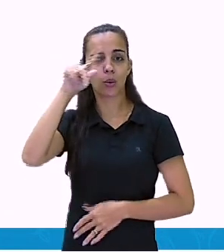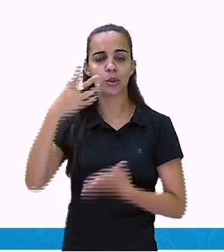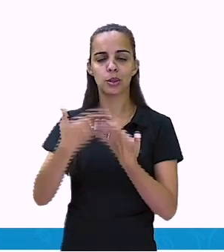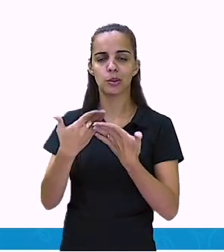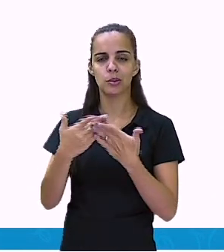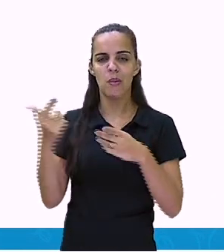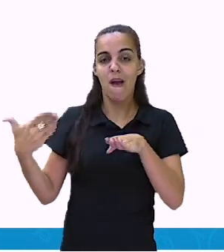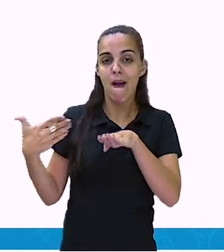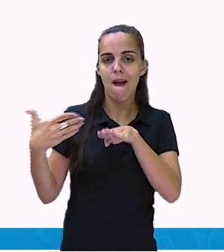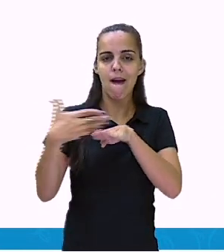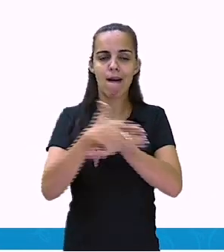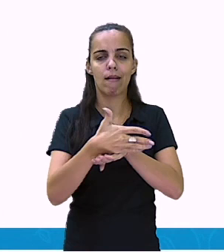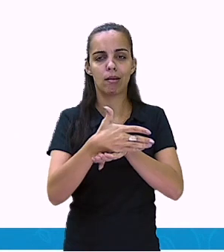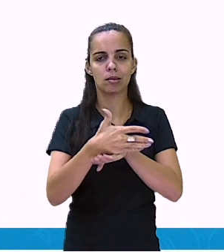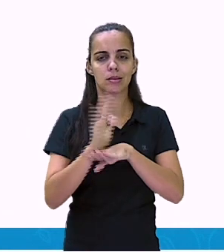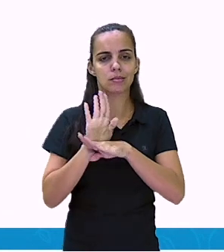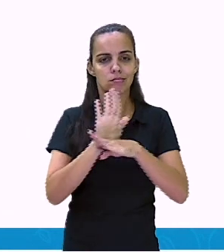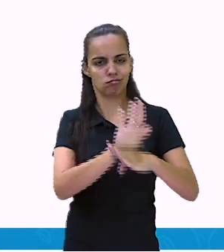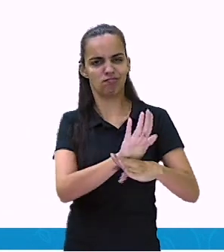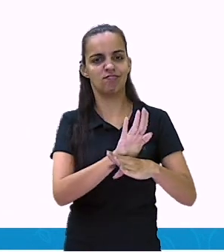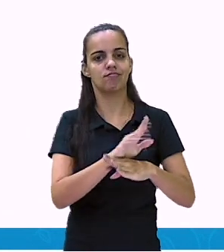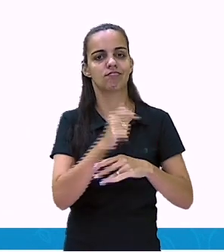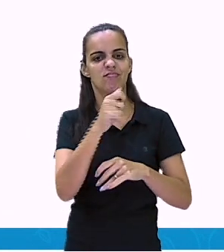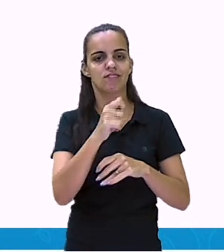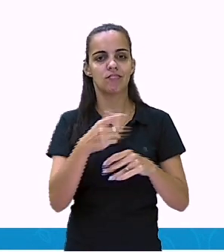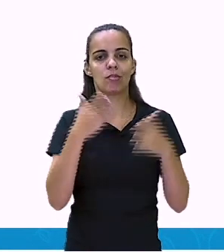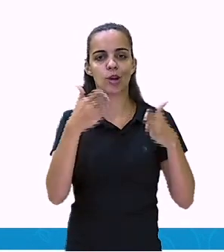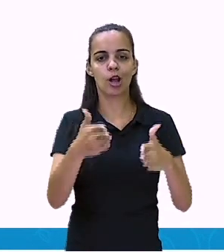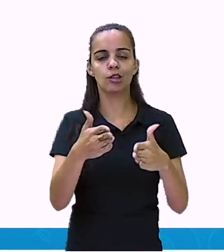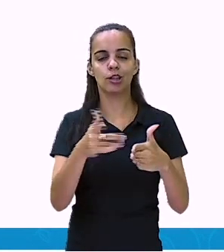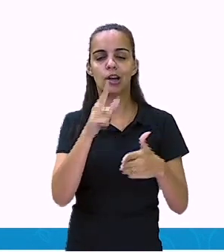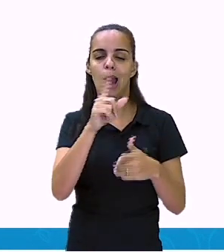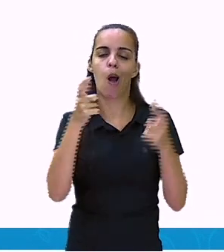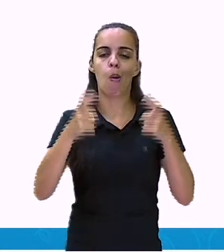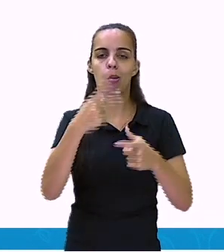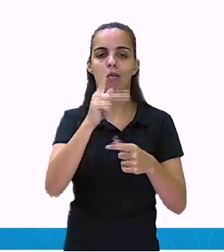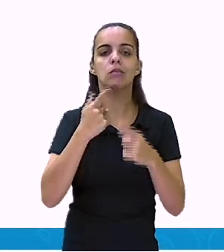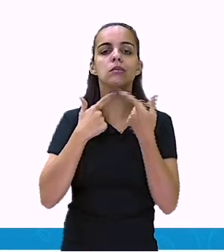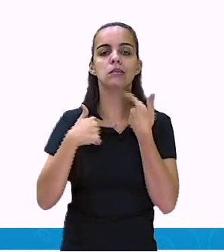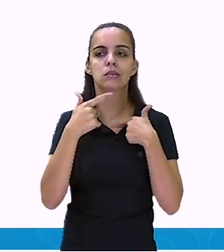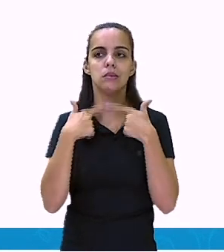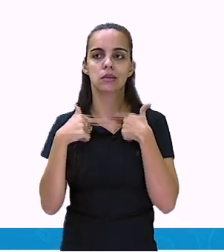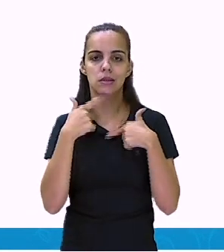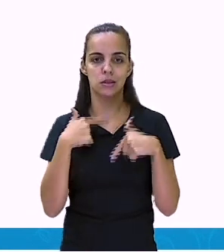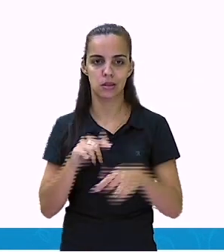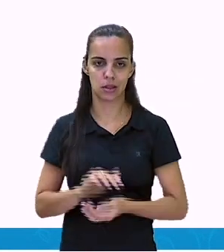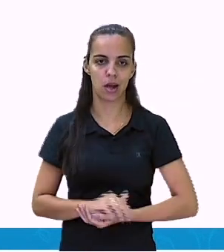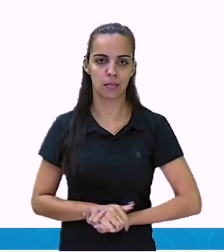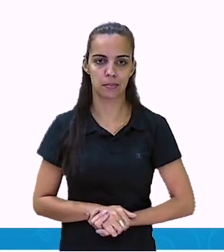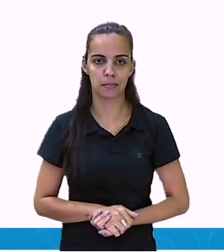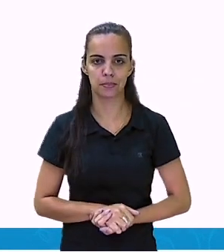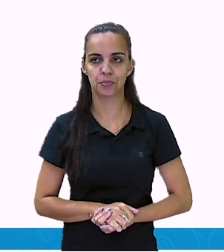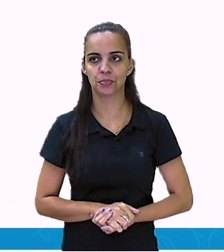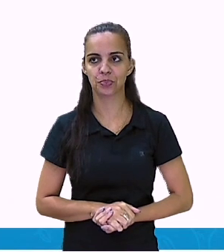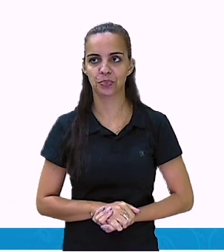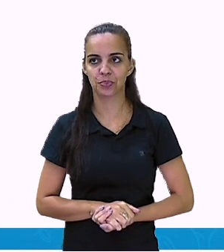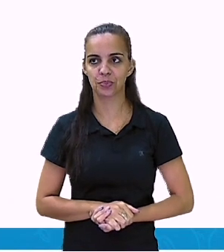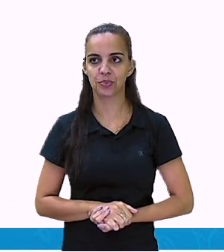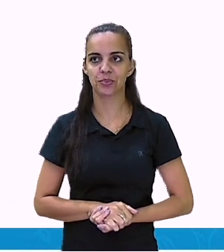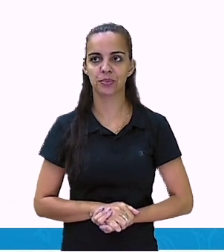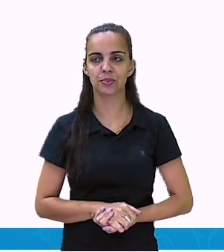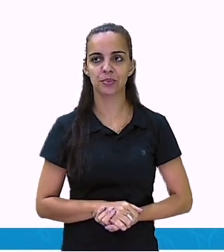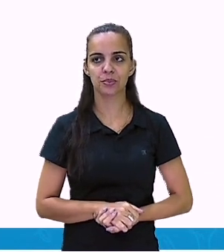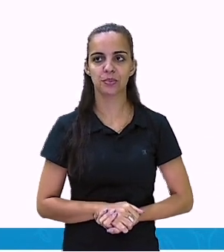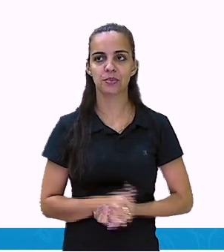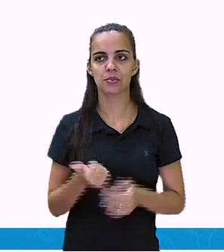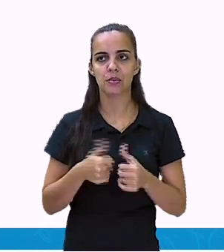que o estudo é a estrada que levará você onde deseja chegar,